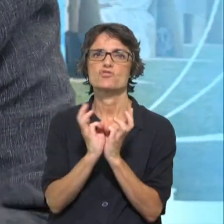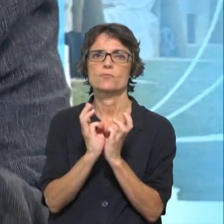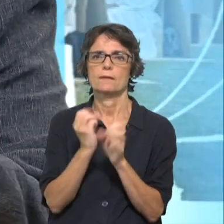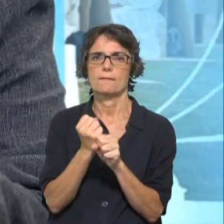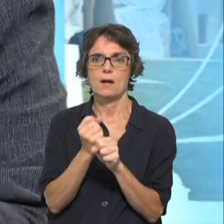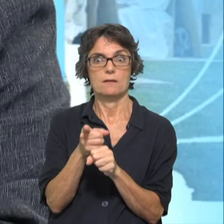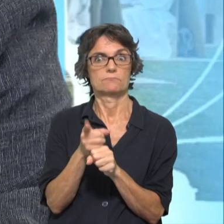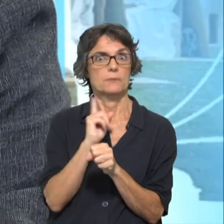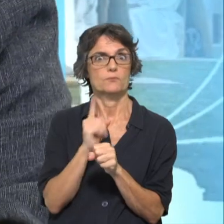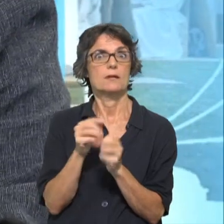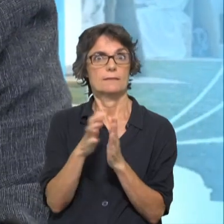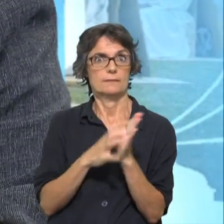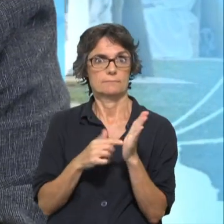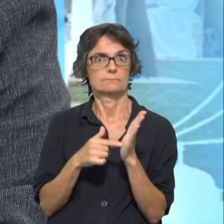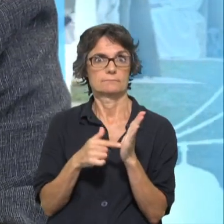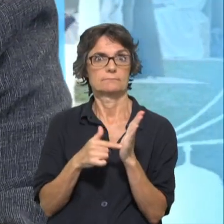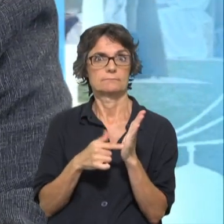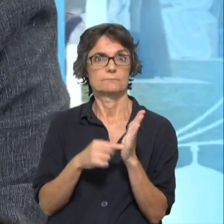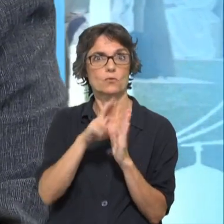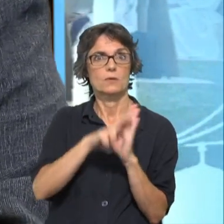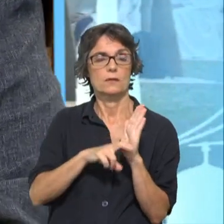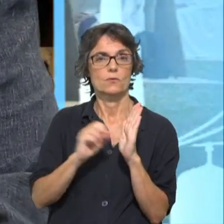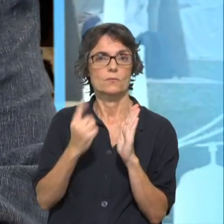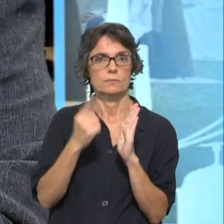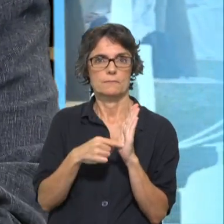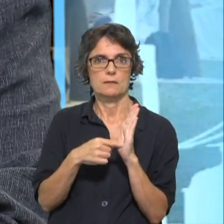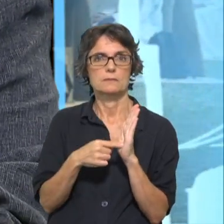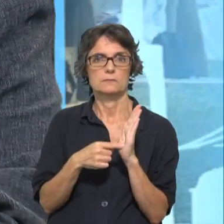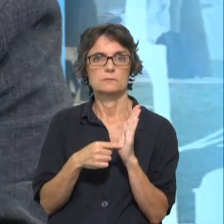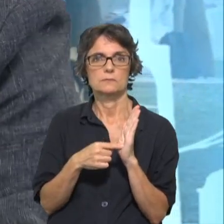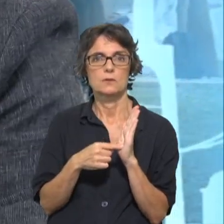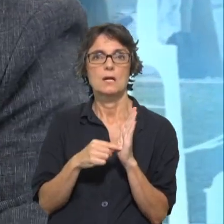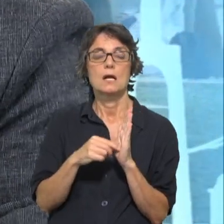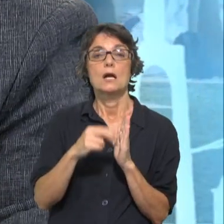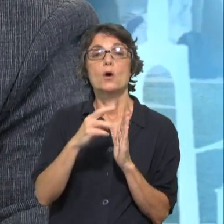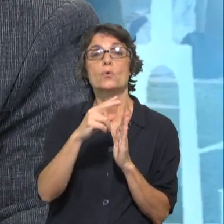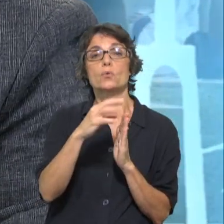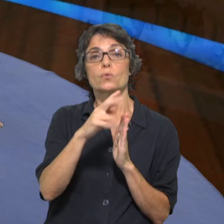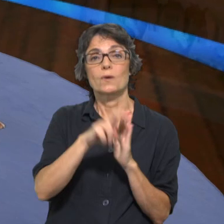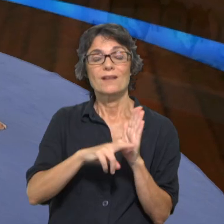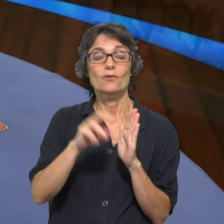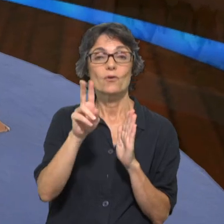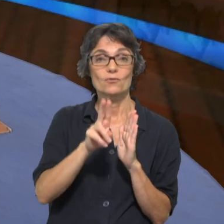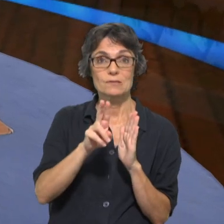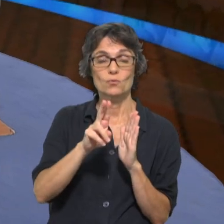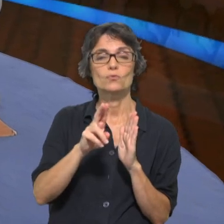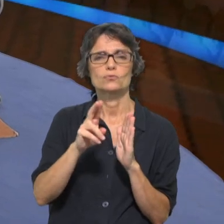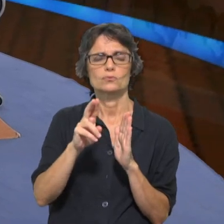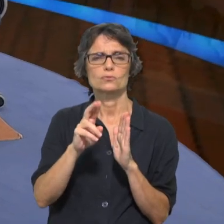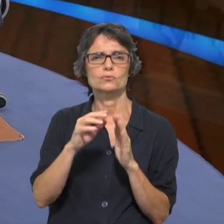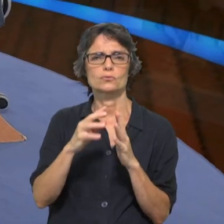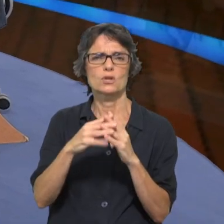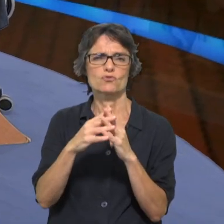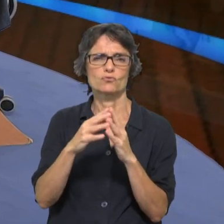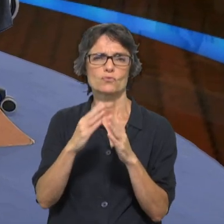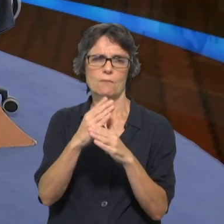Penso que houve um certo esvaziamento depois desse primeiro relatório de síntese, e o segundo relatório já é feito por estruturas intermédias, que também são importantes e são interessantes,